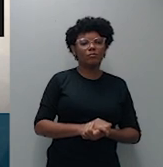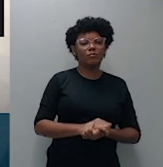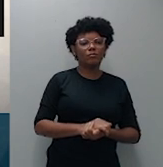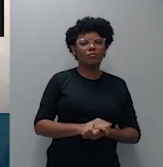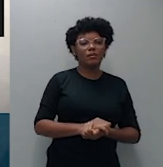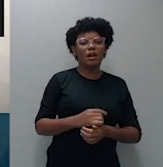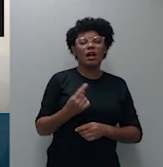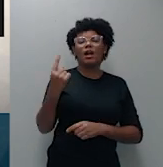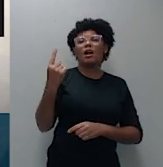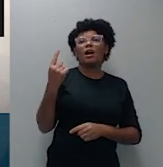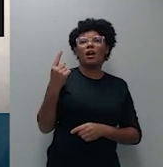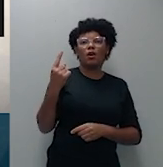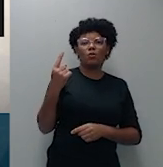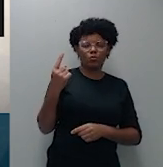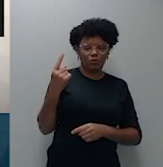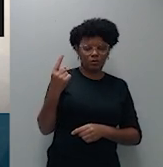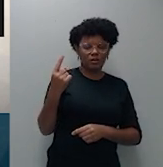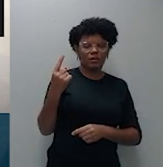controvérsia